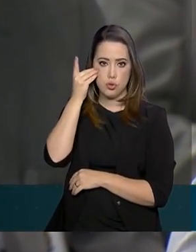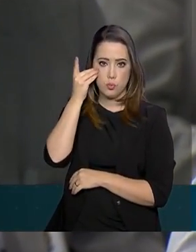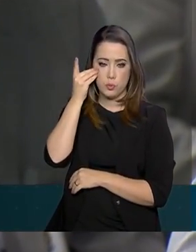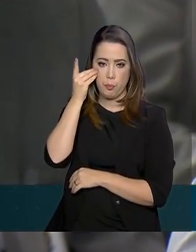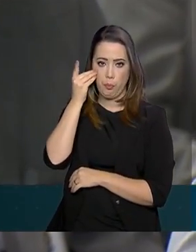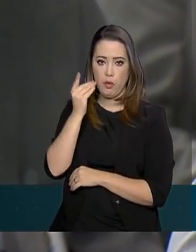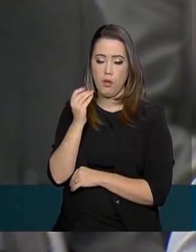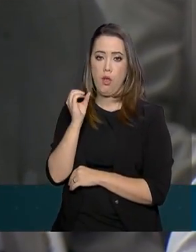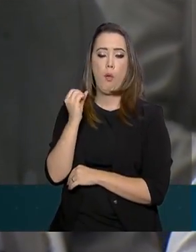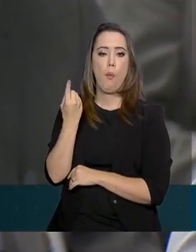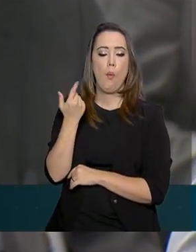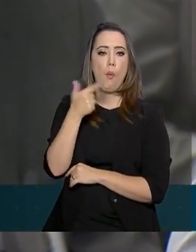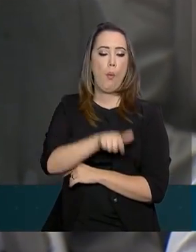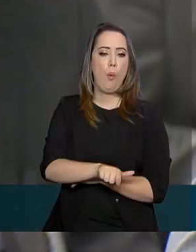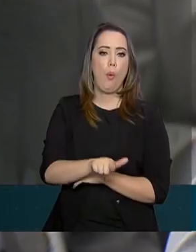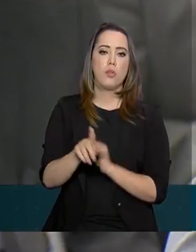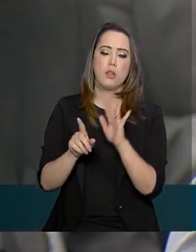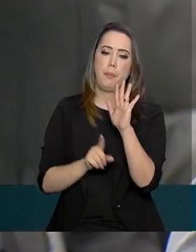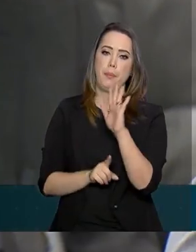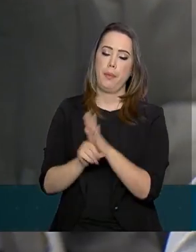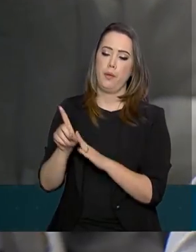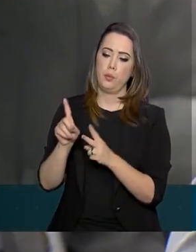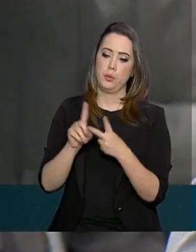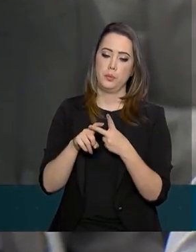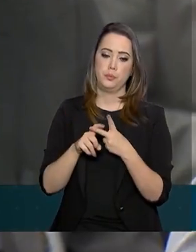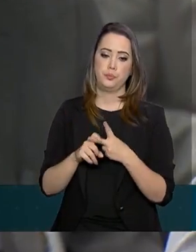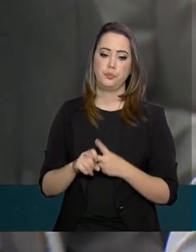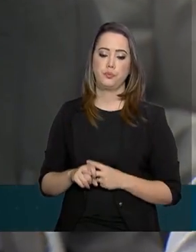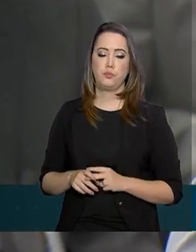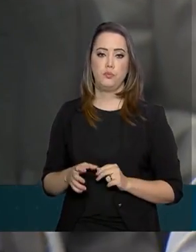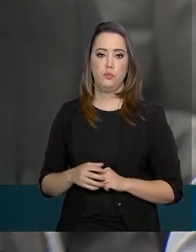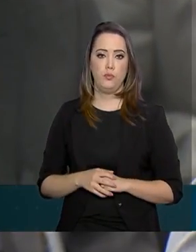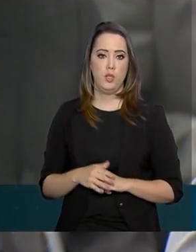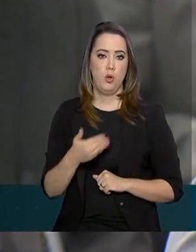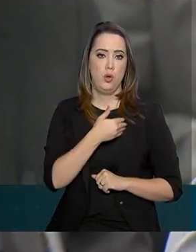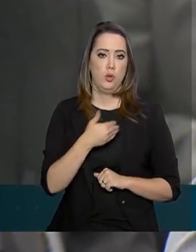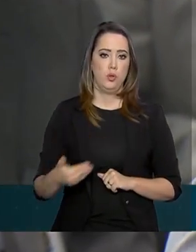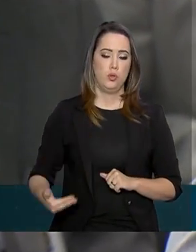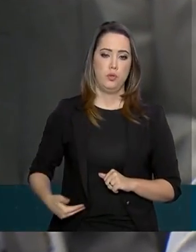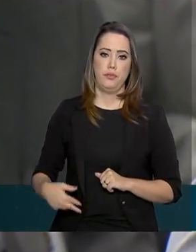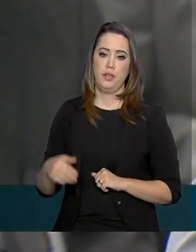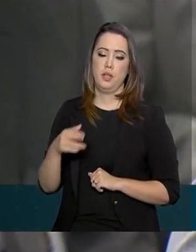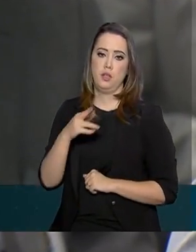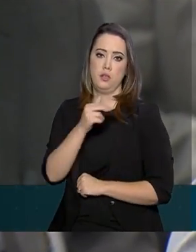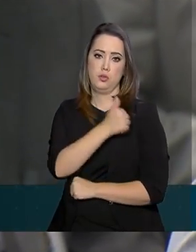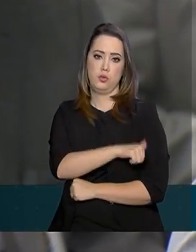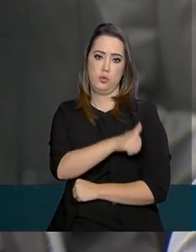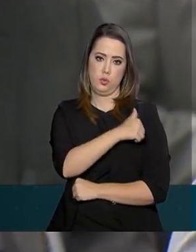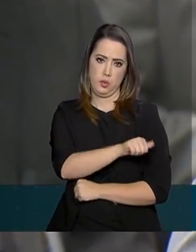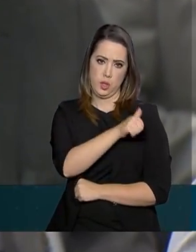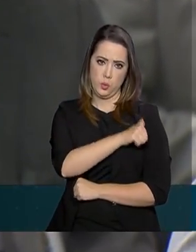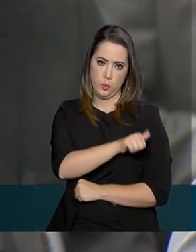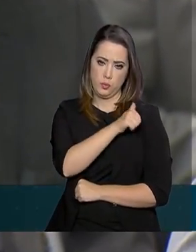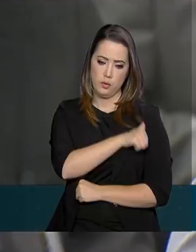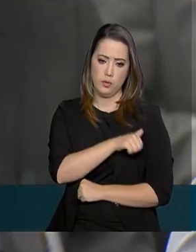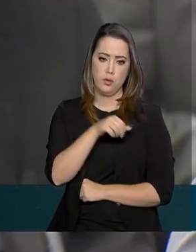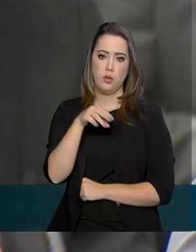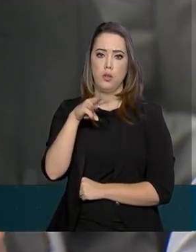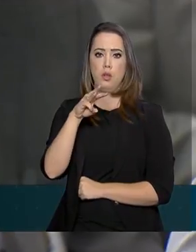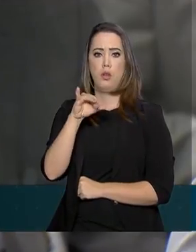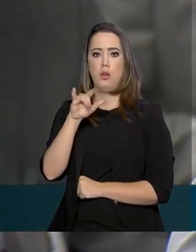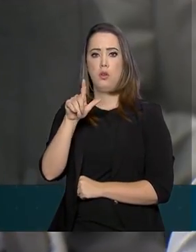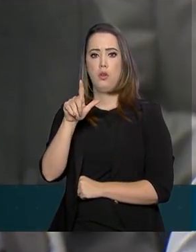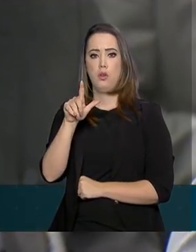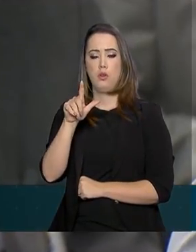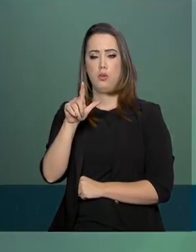e uma outra pergunta um governador do rio de janeiro wilson o vídeo é disse